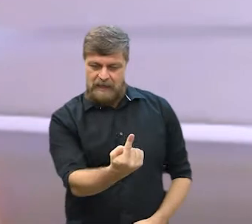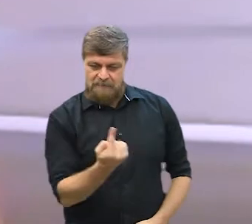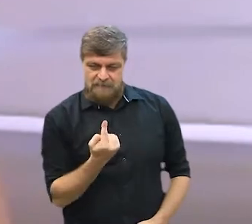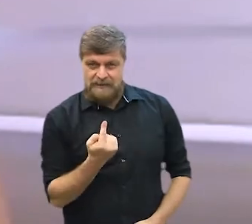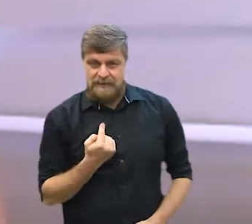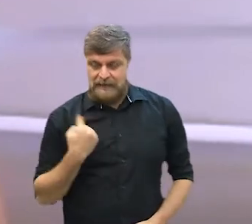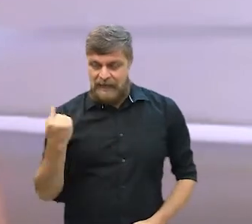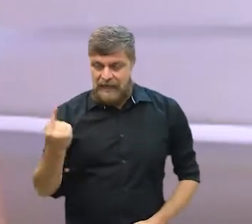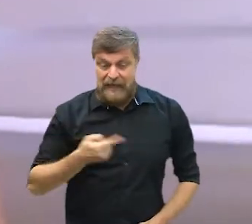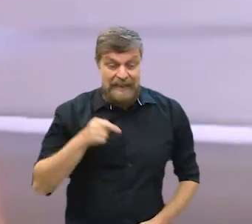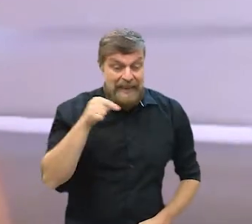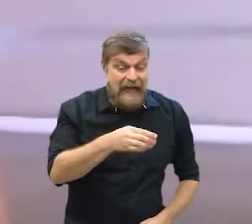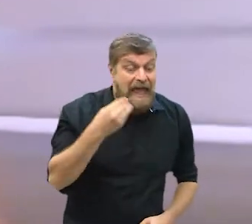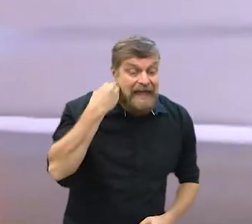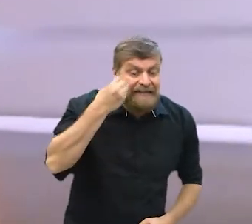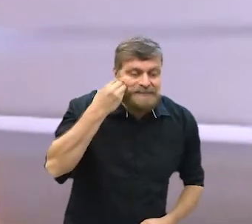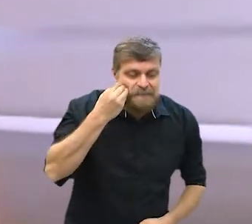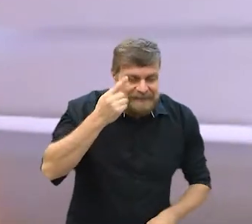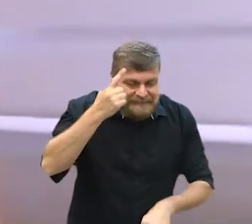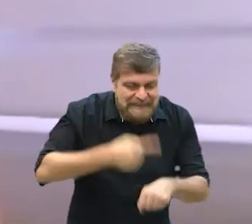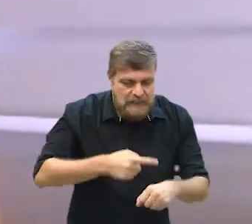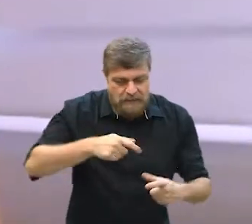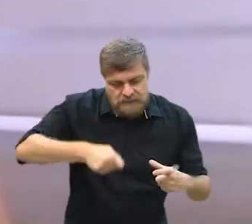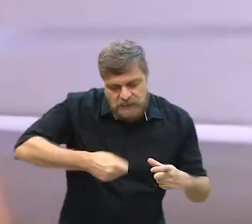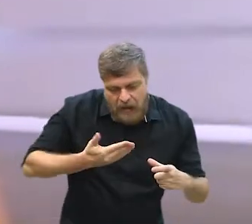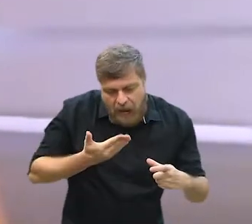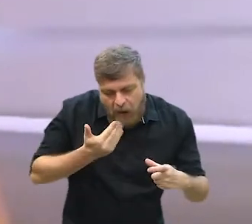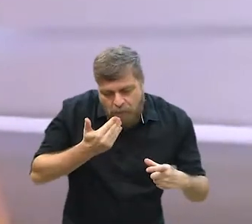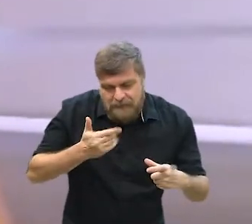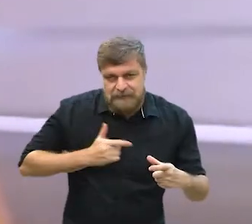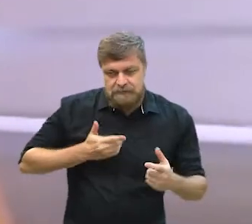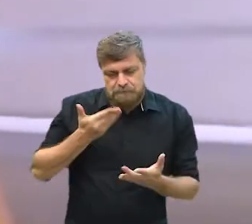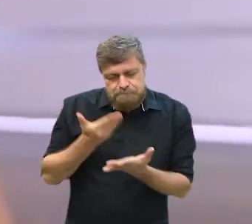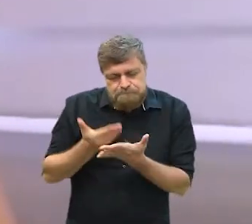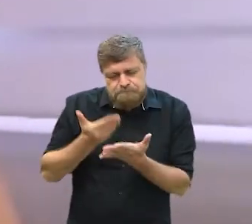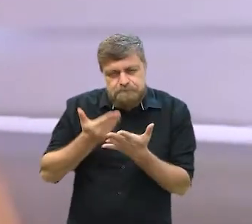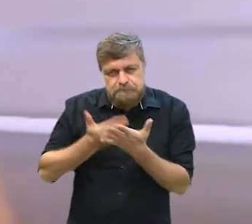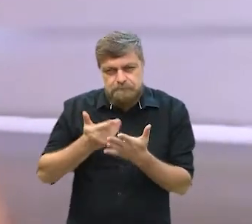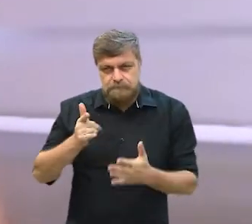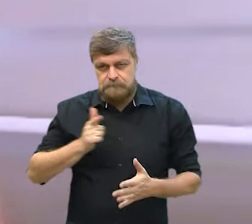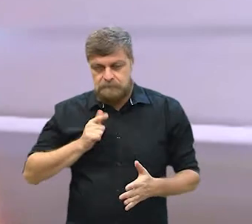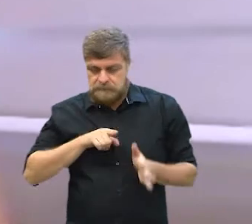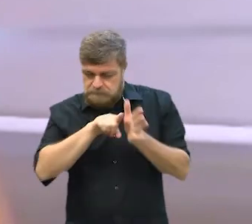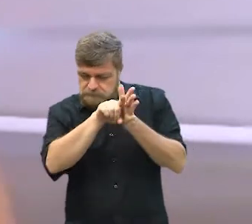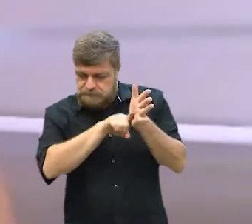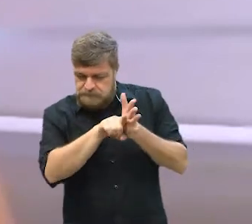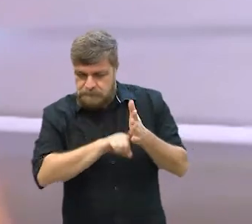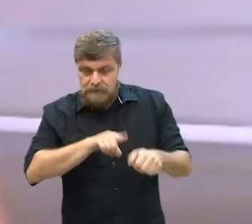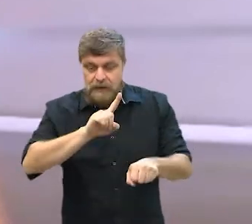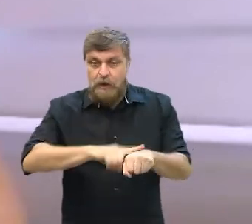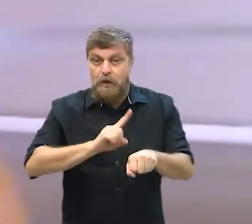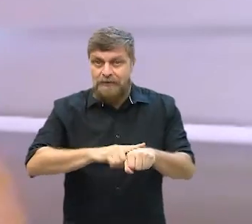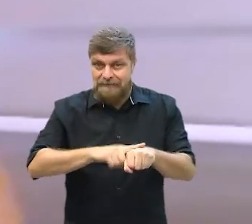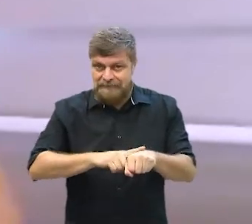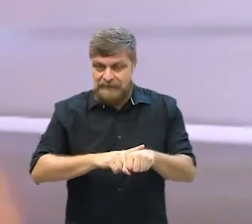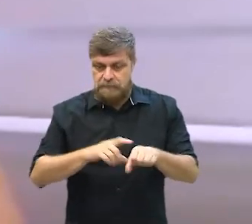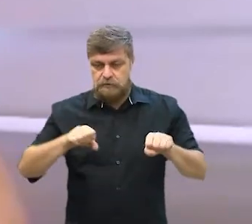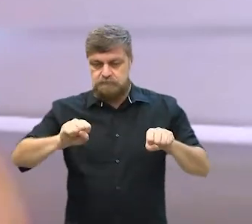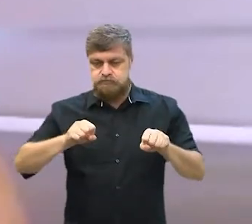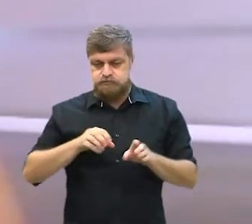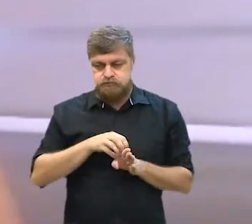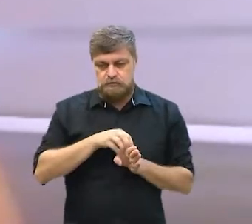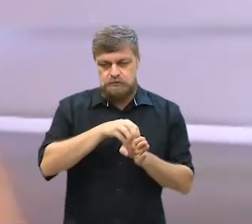que vai valer a pena, agora é a experiência. Então, foi feito todo um investimento em tempo de